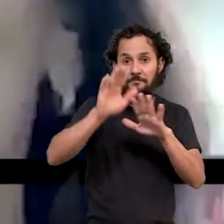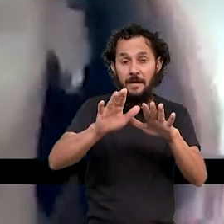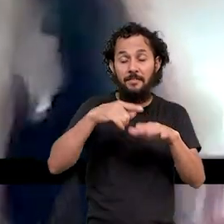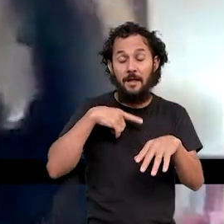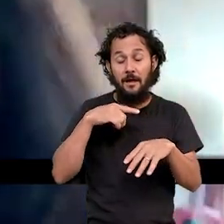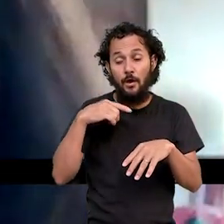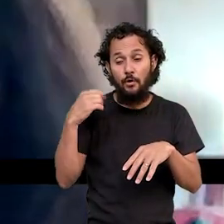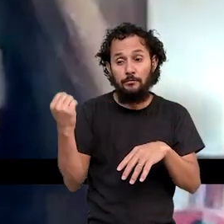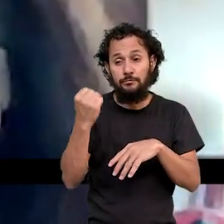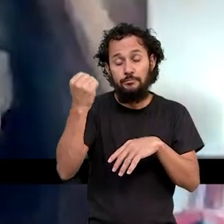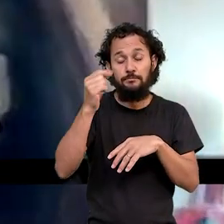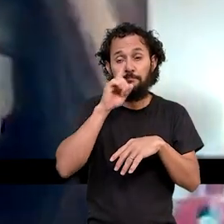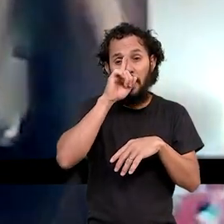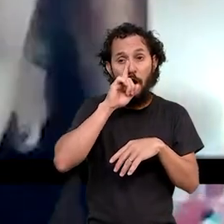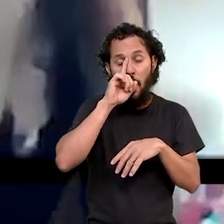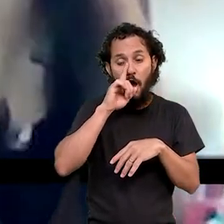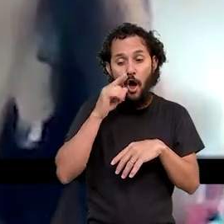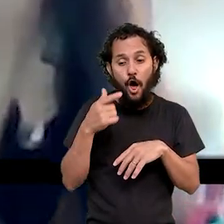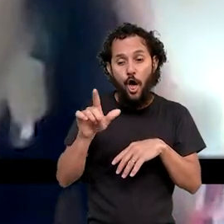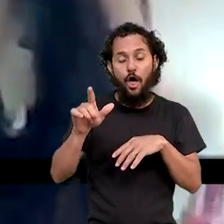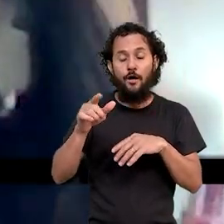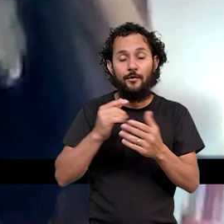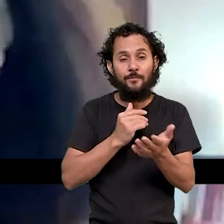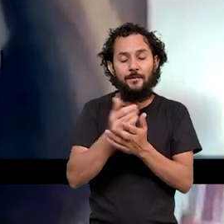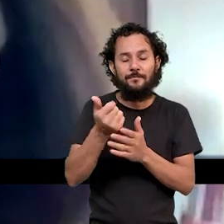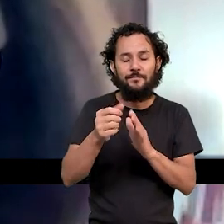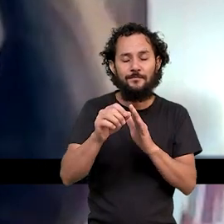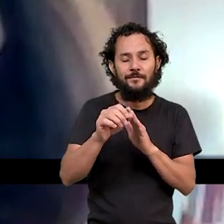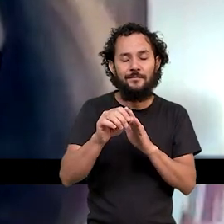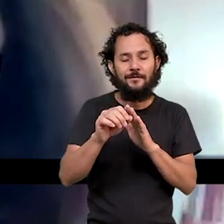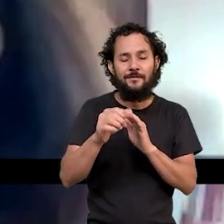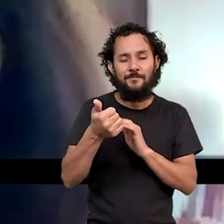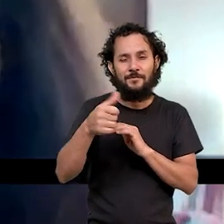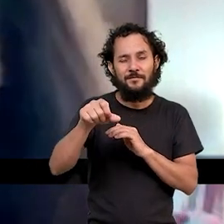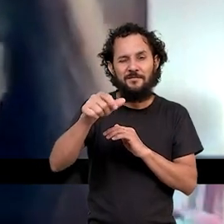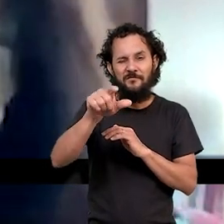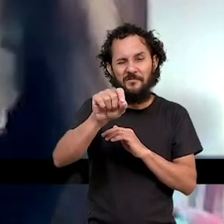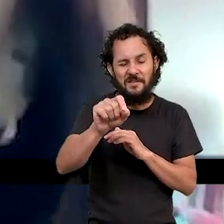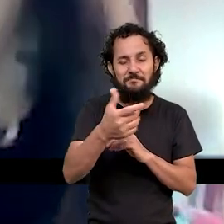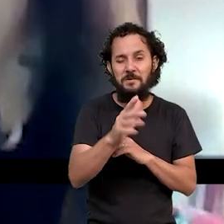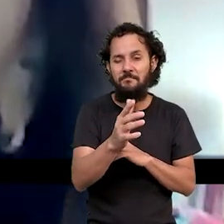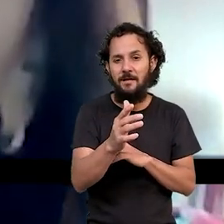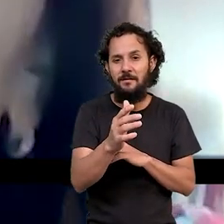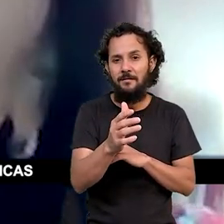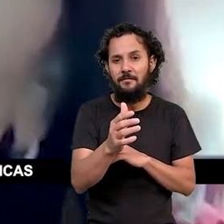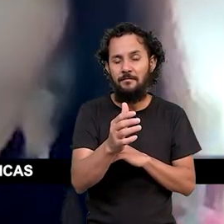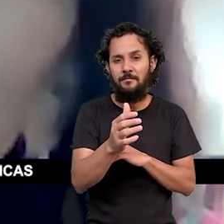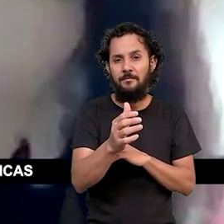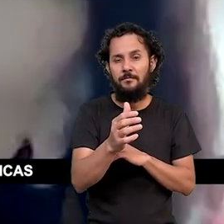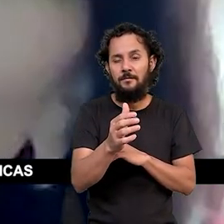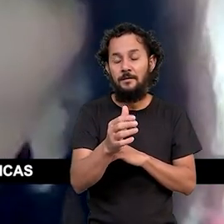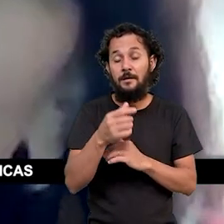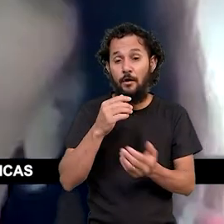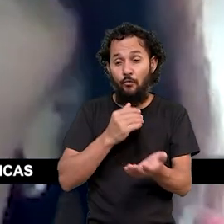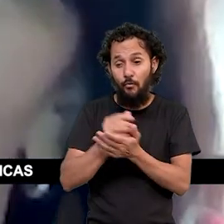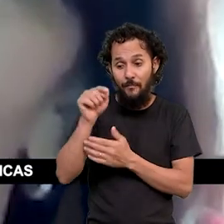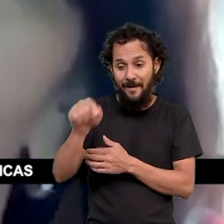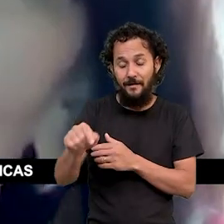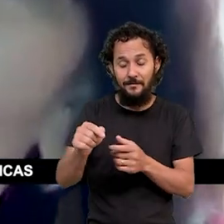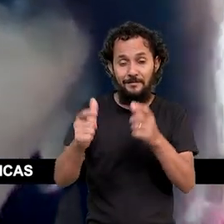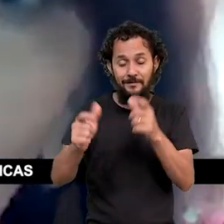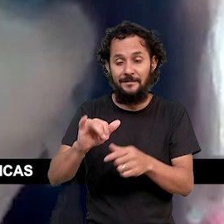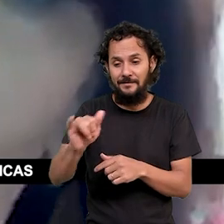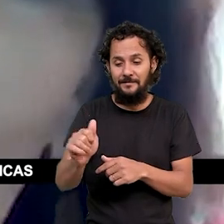outro agravante nesse momento. No início dos anos 20, nós vamos ter os jardins de